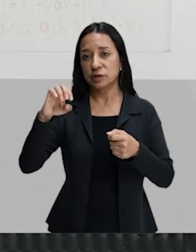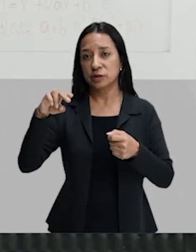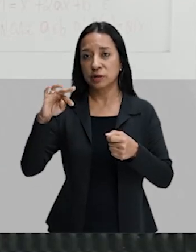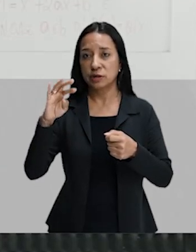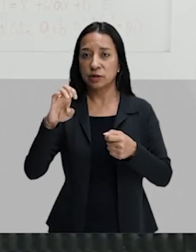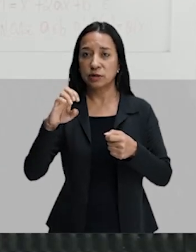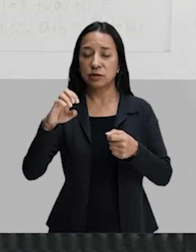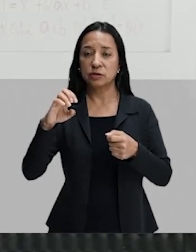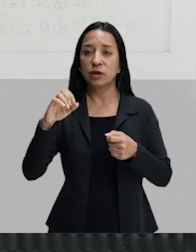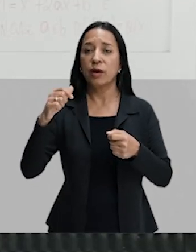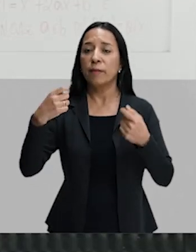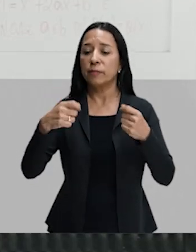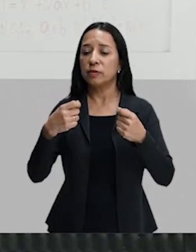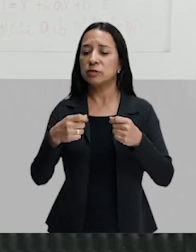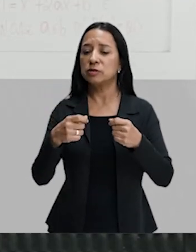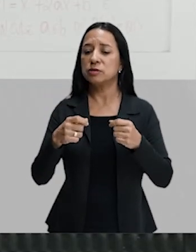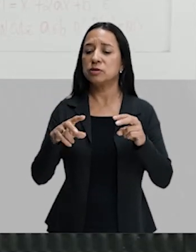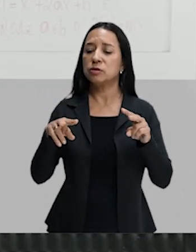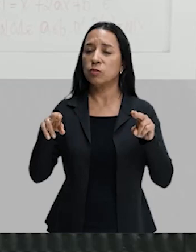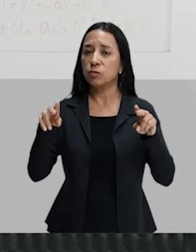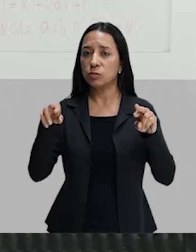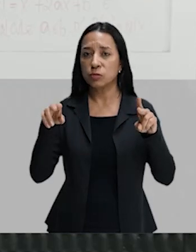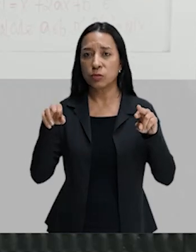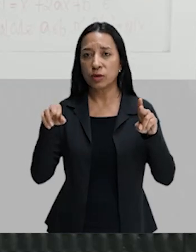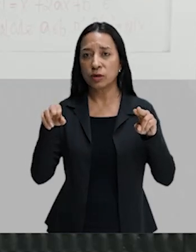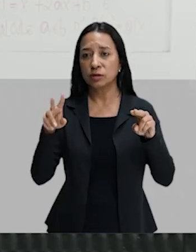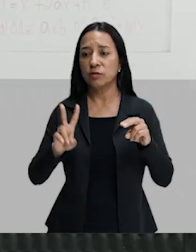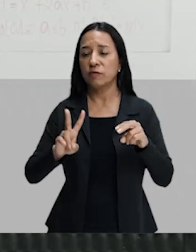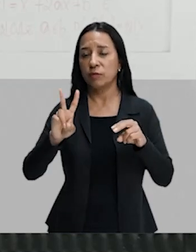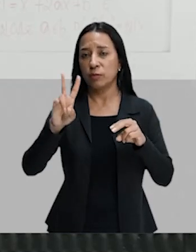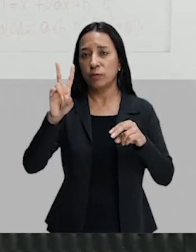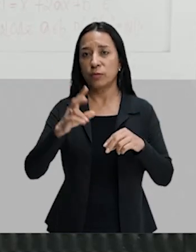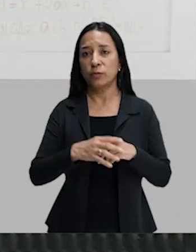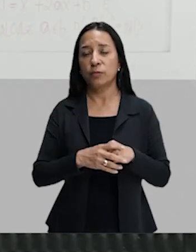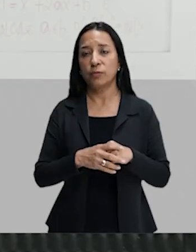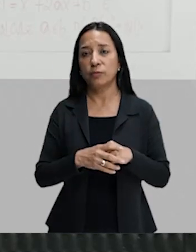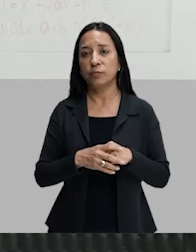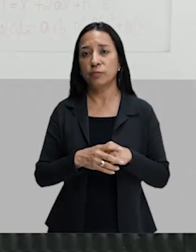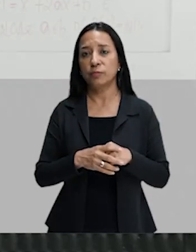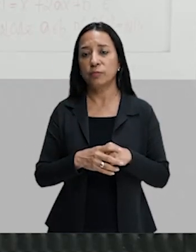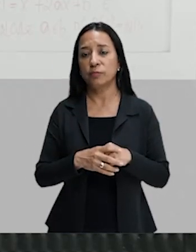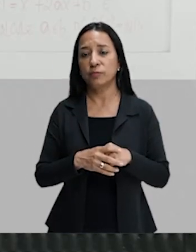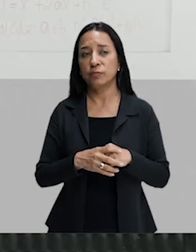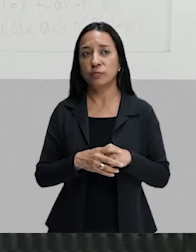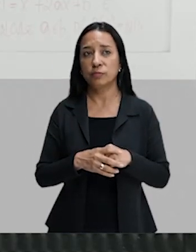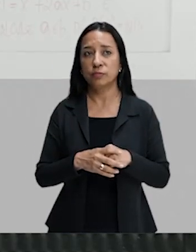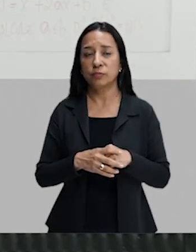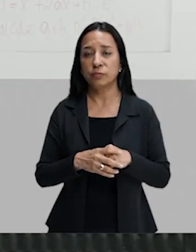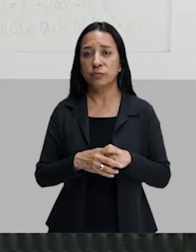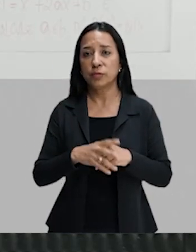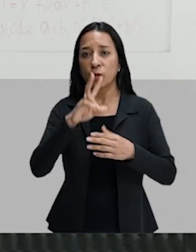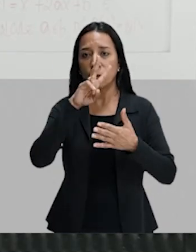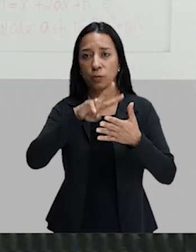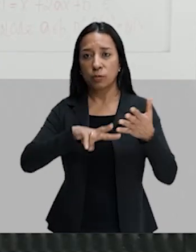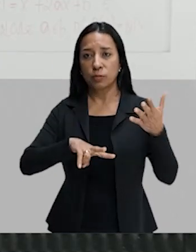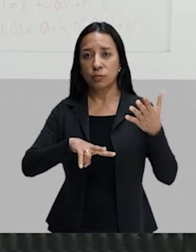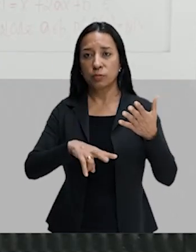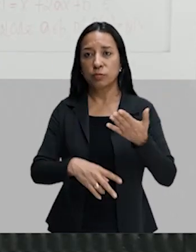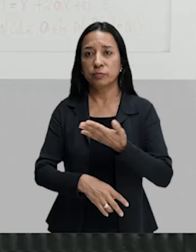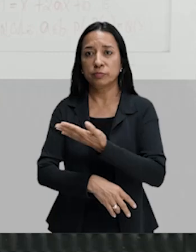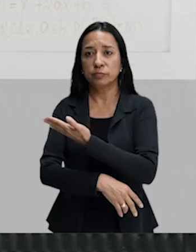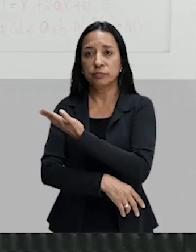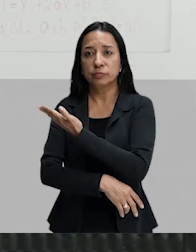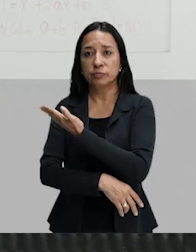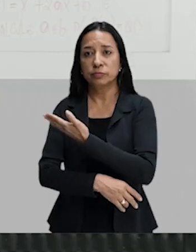valor. Certinho? Observação. Sendo os polinômios idênticos para qualquer valor de